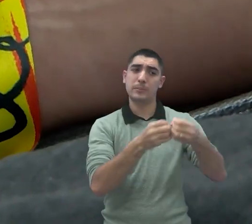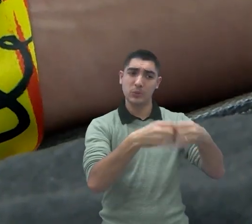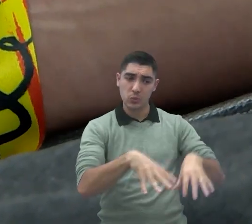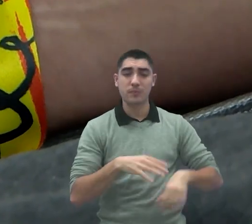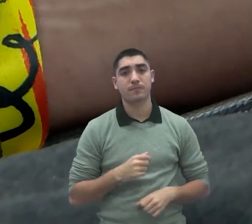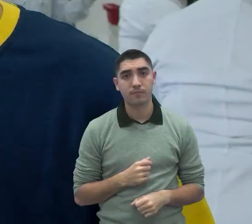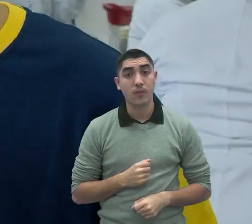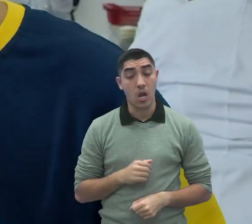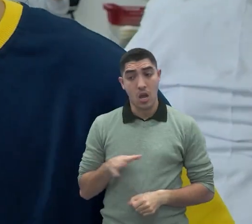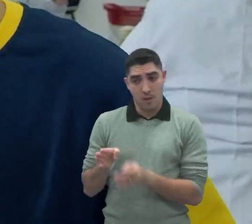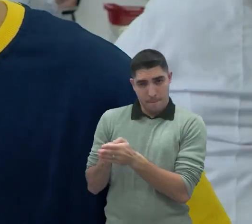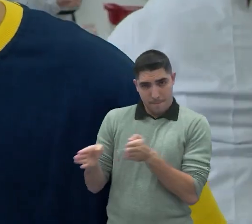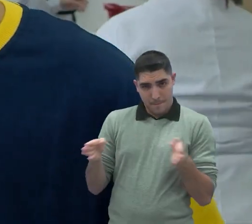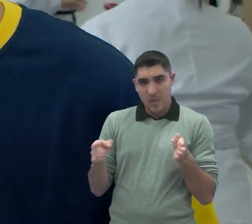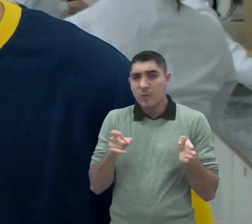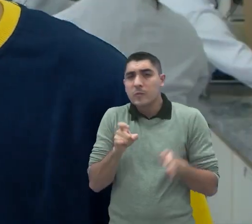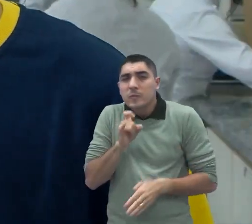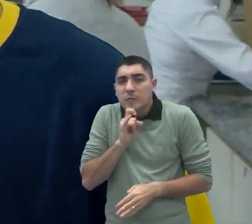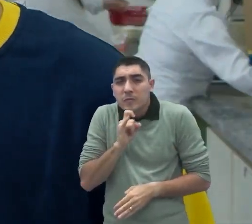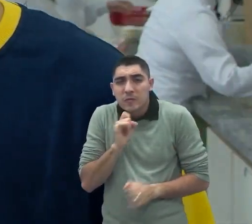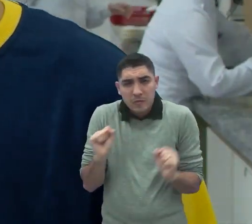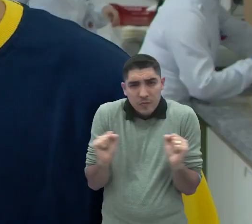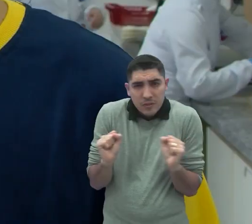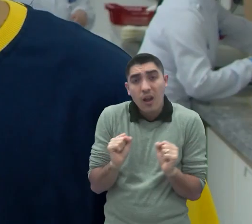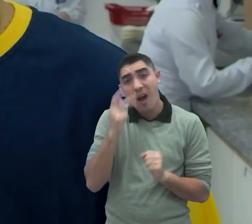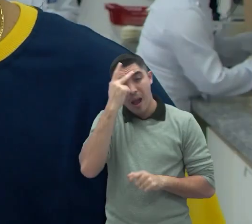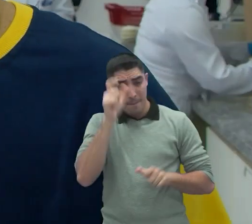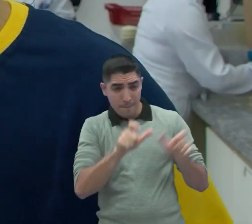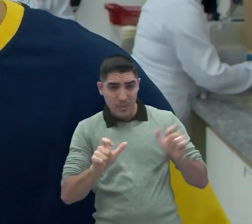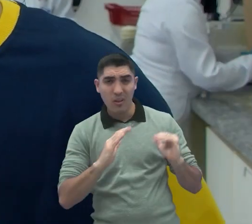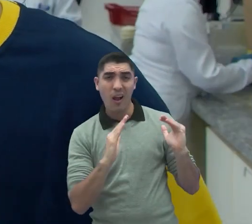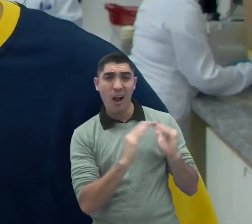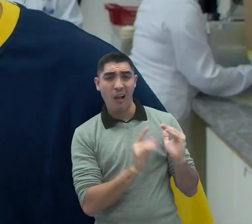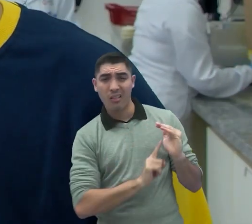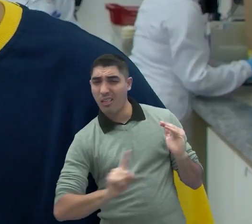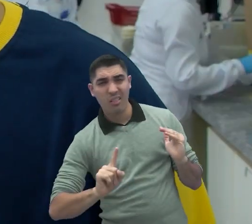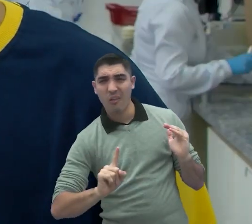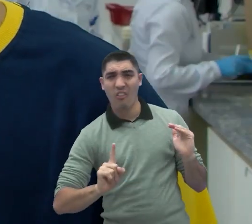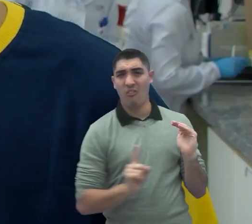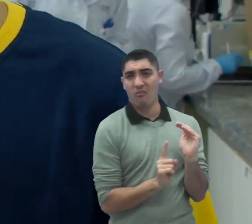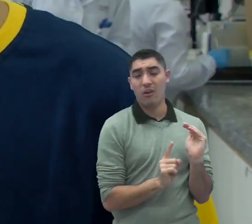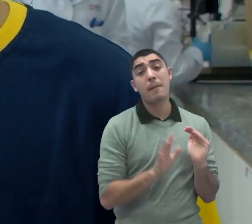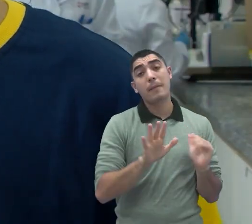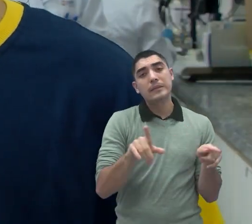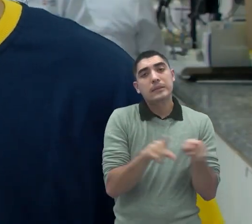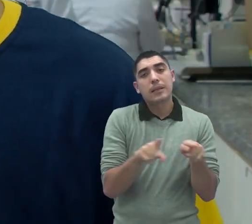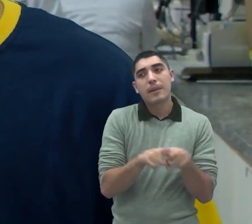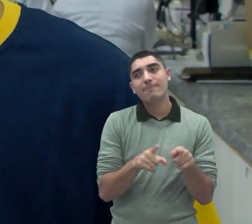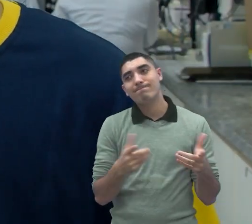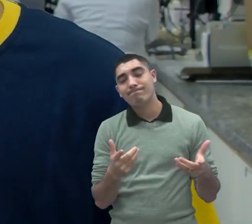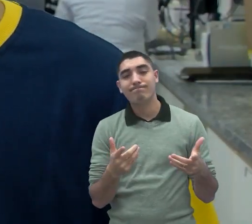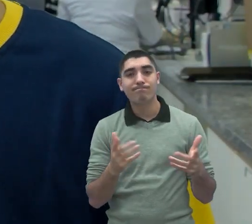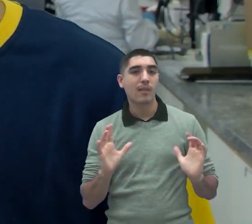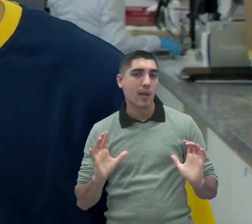mais precisa. O inverno, de uma forma geral, ele primeiro que inibe as pessoas de saírem de casa, mas ele também traz consigo